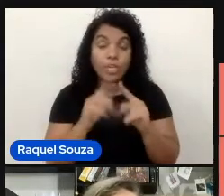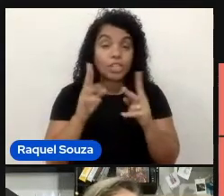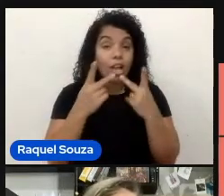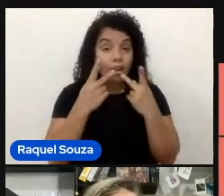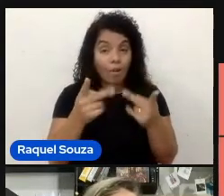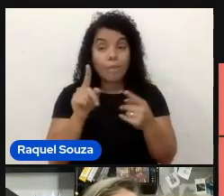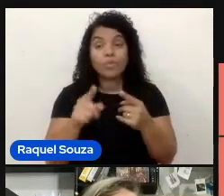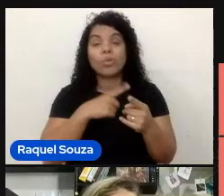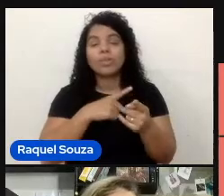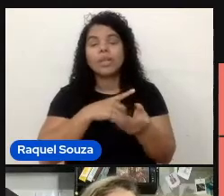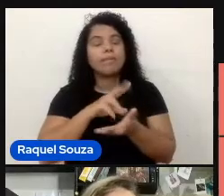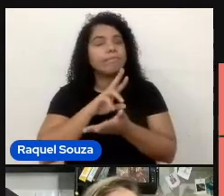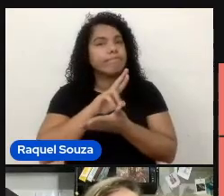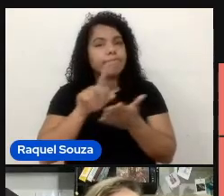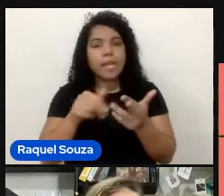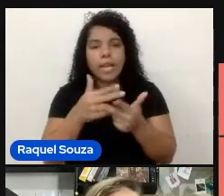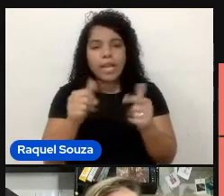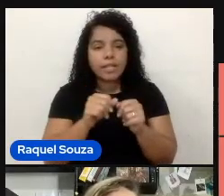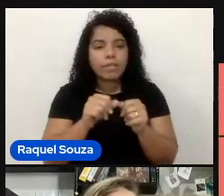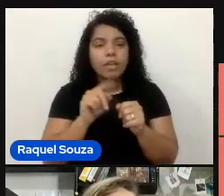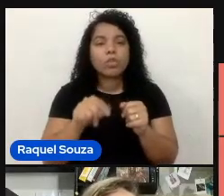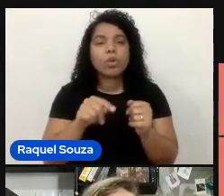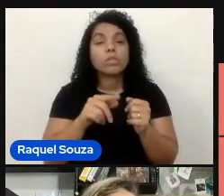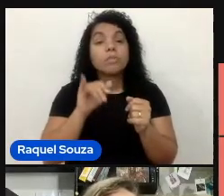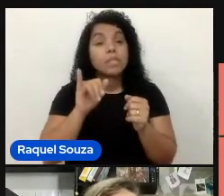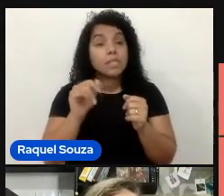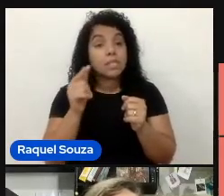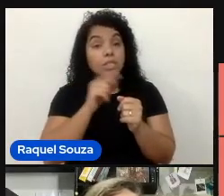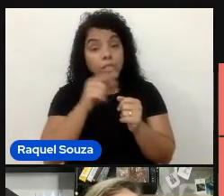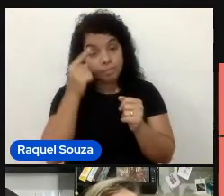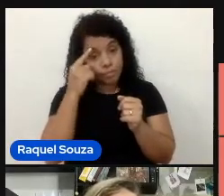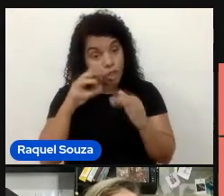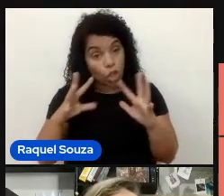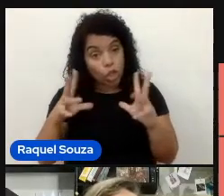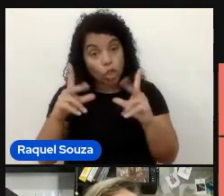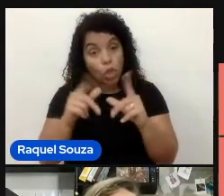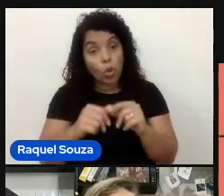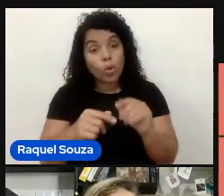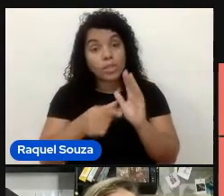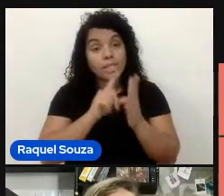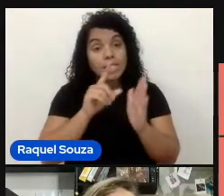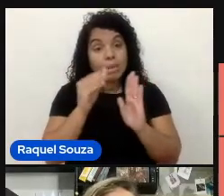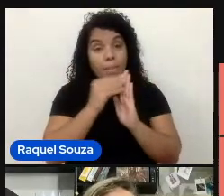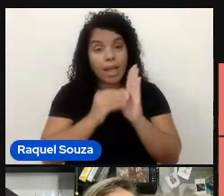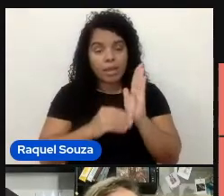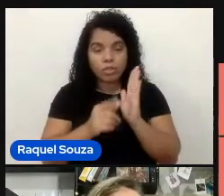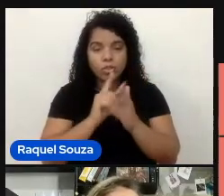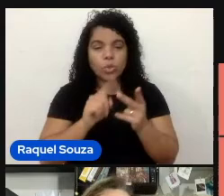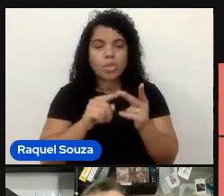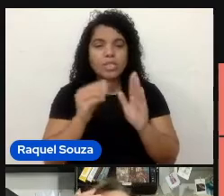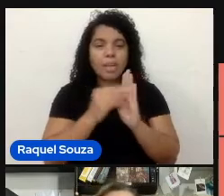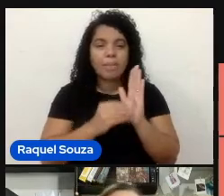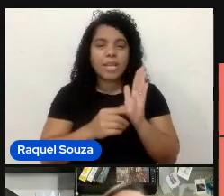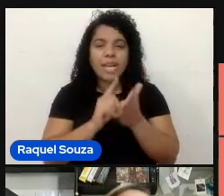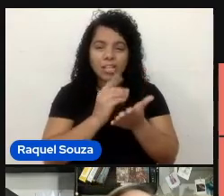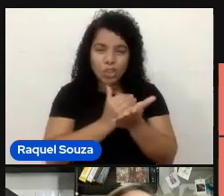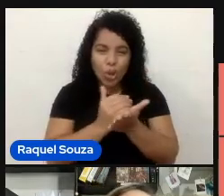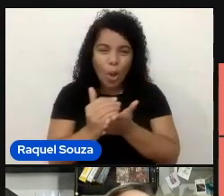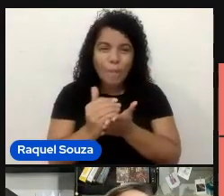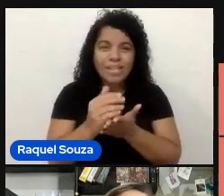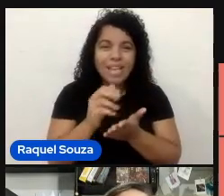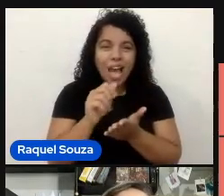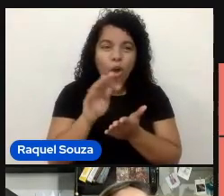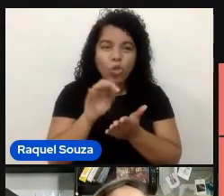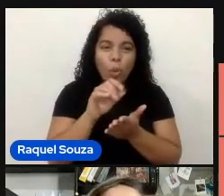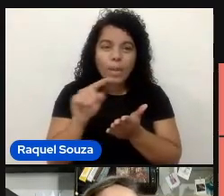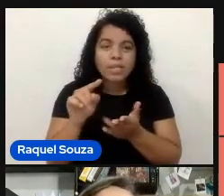existem N fatores e tudo mais. Se nós considerarmos todas as pré-condições estabelecidas antes de começar a automação,